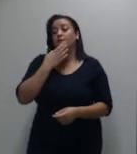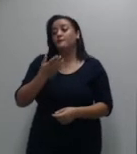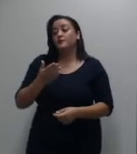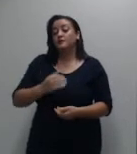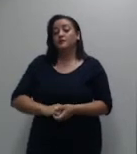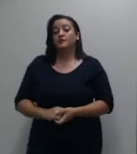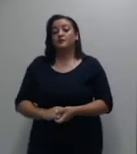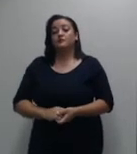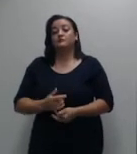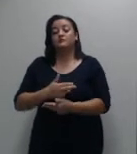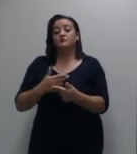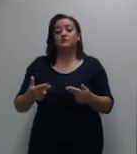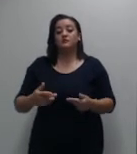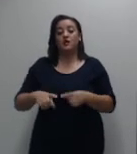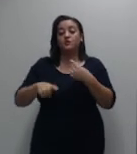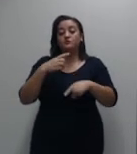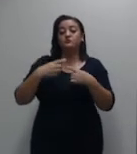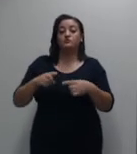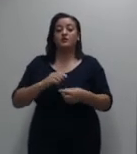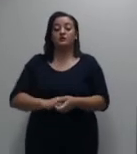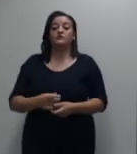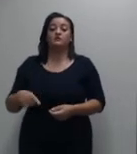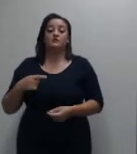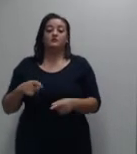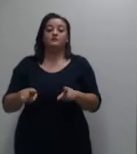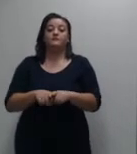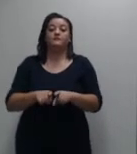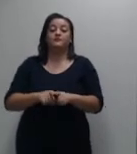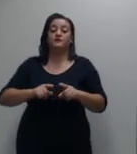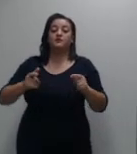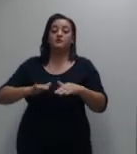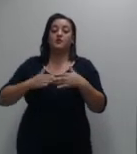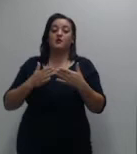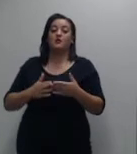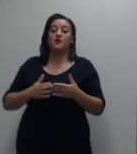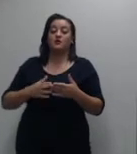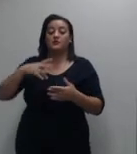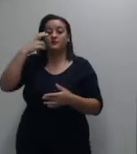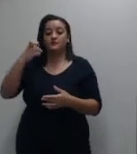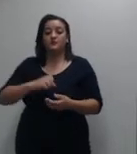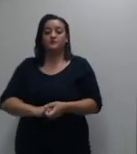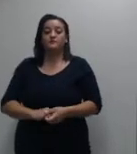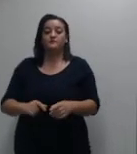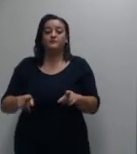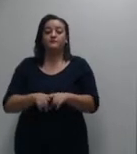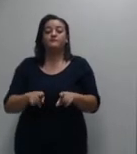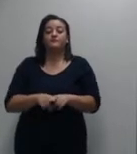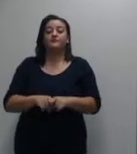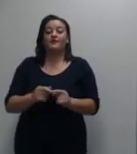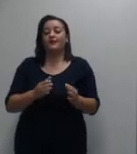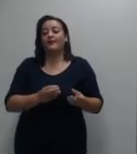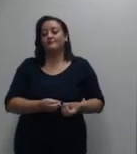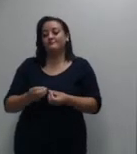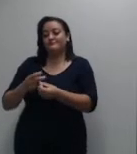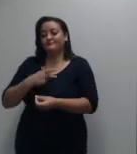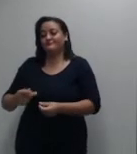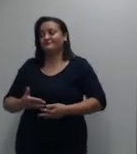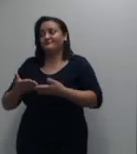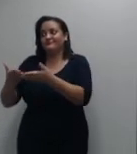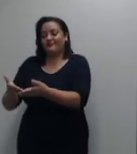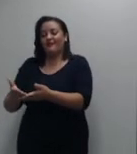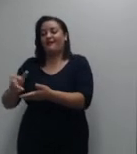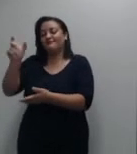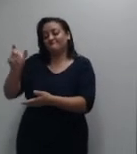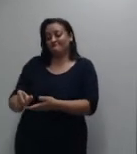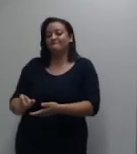muitas as um diabo é isso aí quando eu posso ir aí pedir vista de Rodolfo todo vou passar para entender para ouvir Isto é